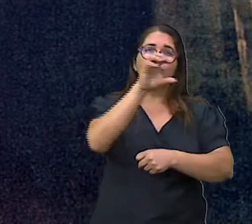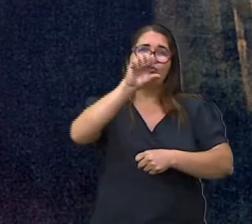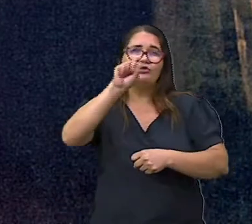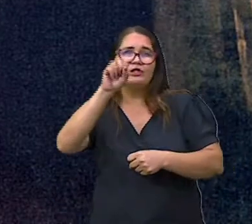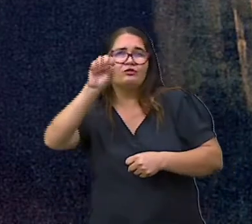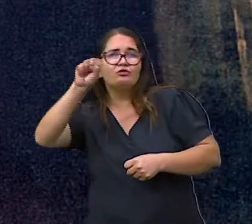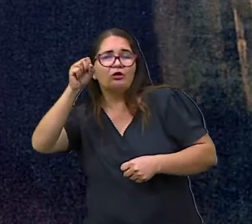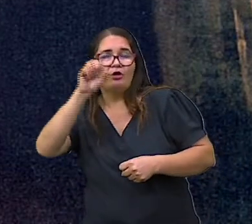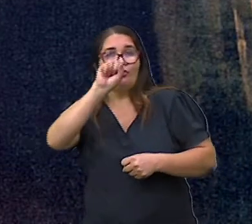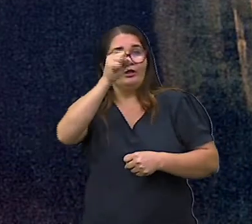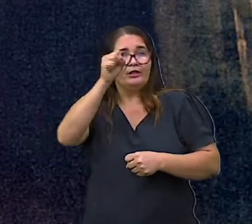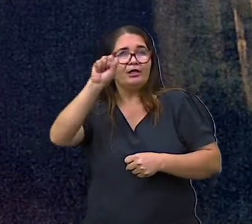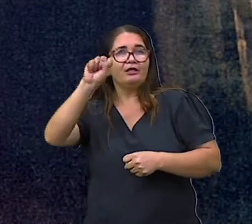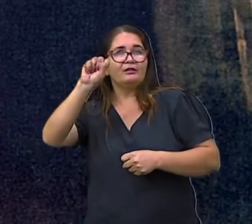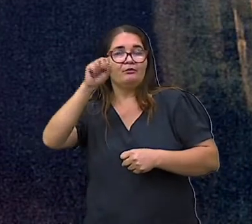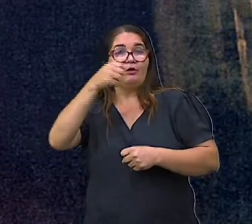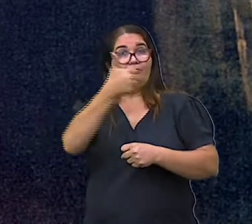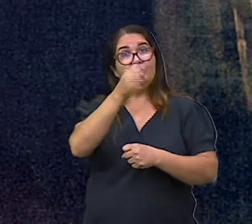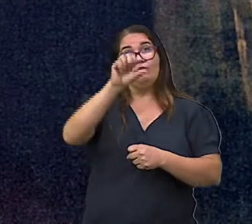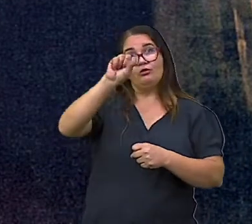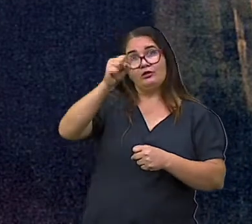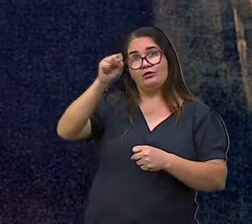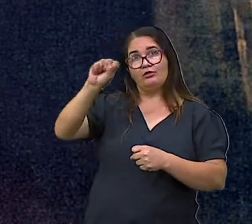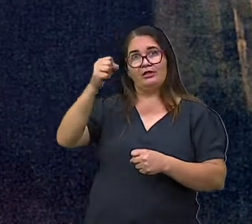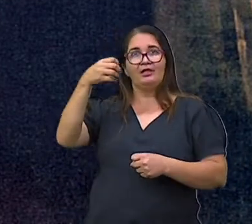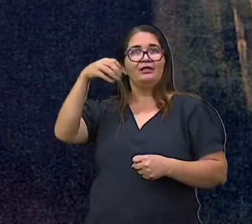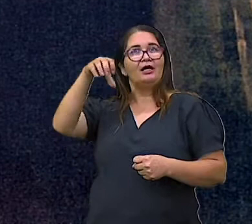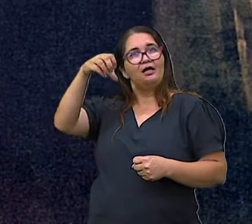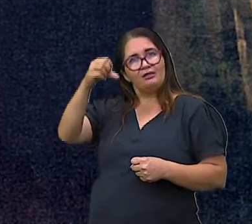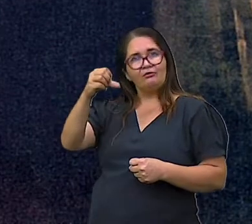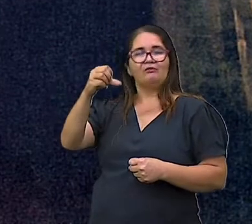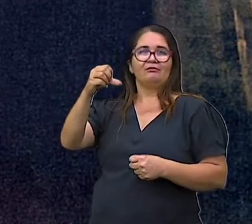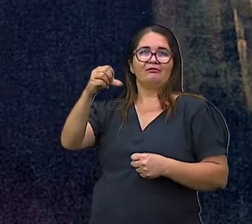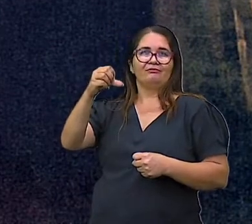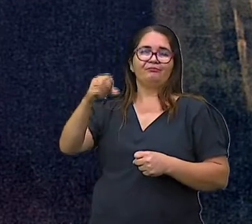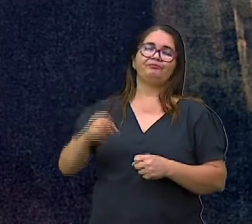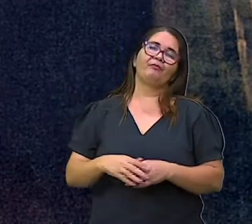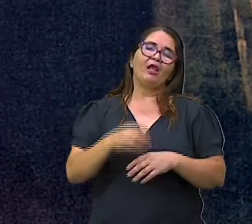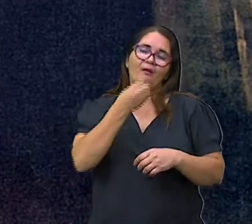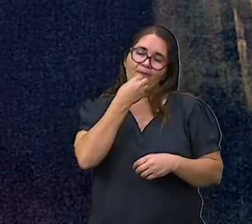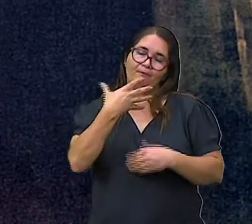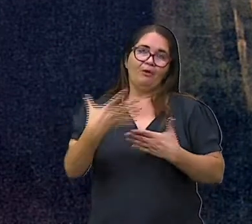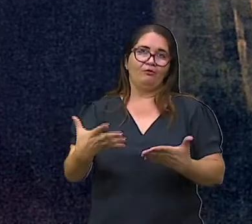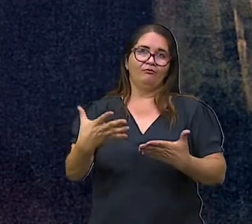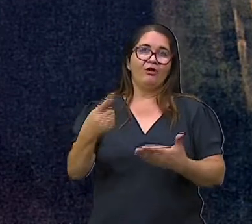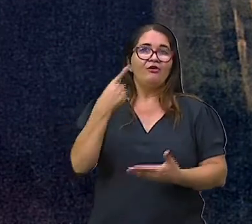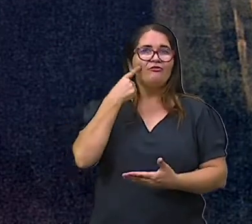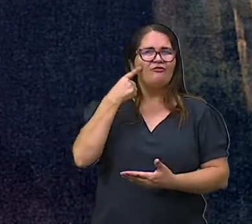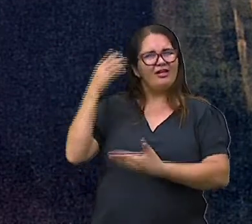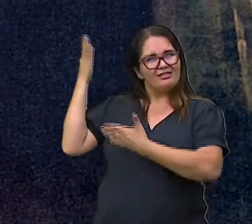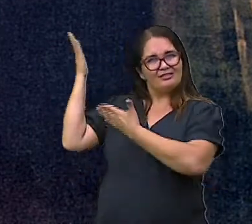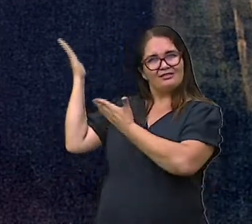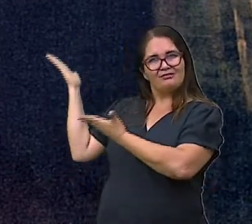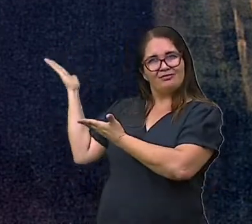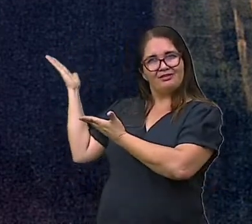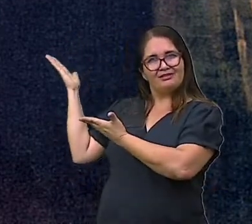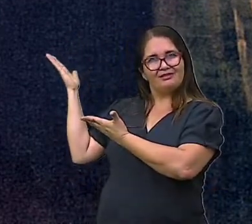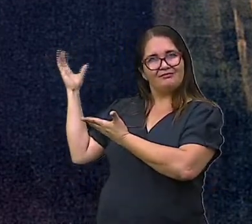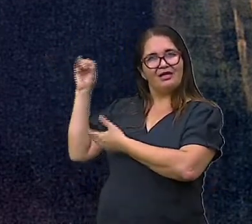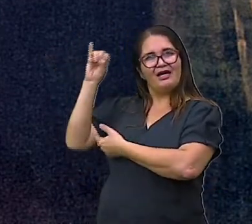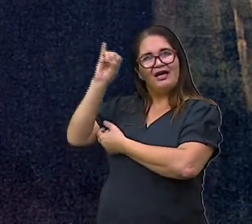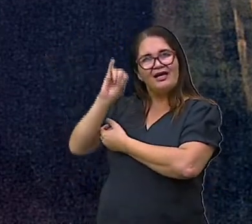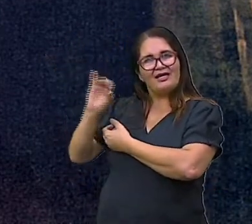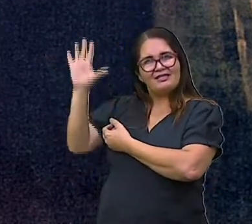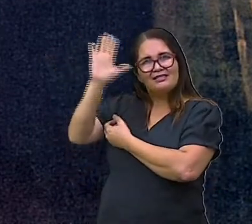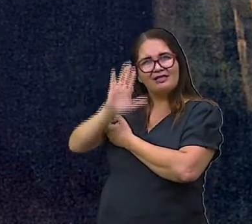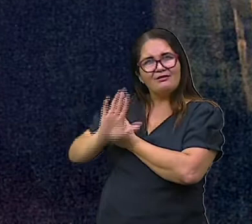1889. Bom, vamos analisar a imagem que está aqui atrás. A imagem